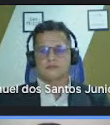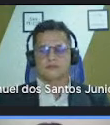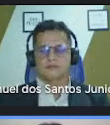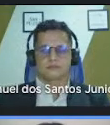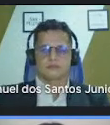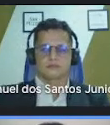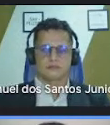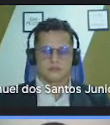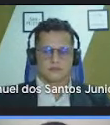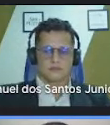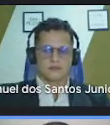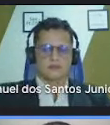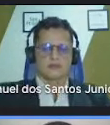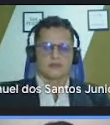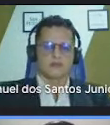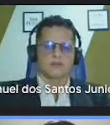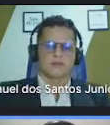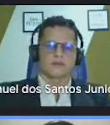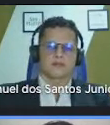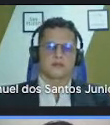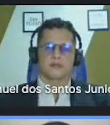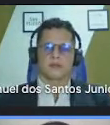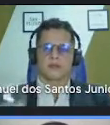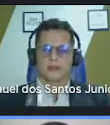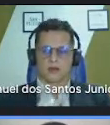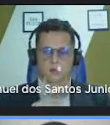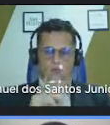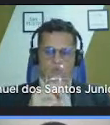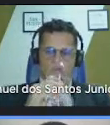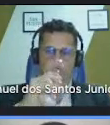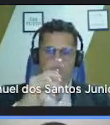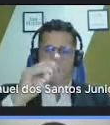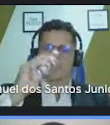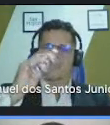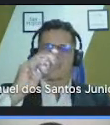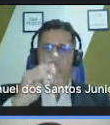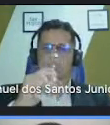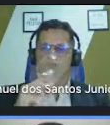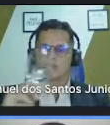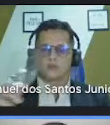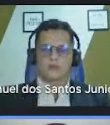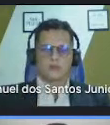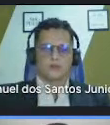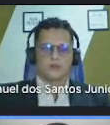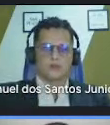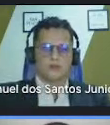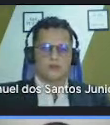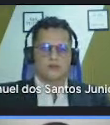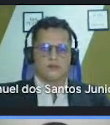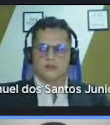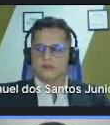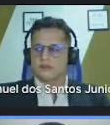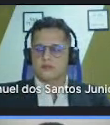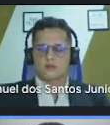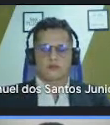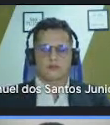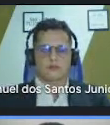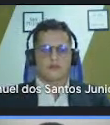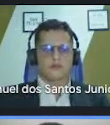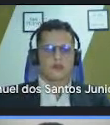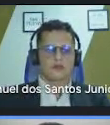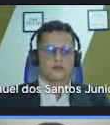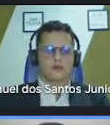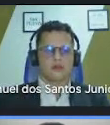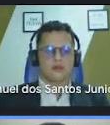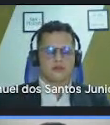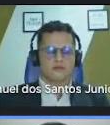pelo CEP. Terceiro, pesquisa que utilize informações de domínio público. Pesquisa censitária, que é o